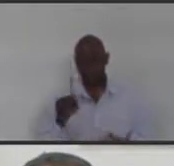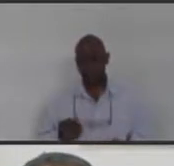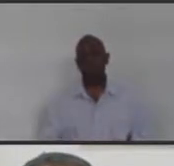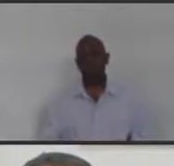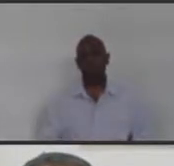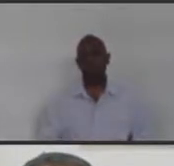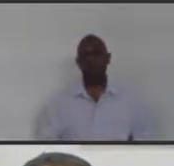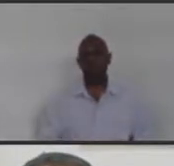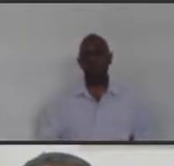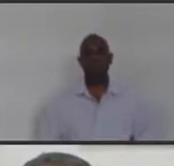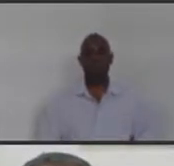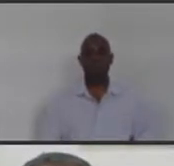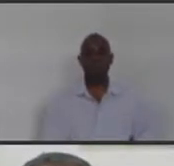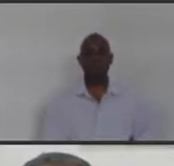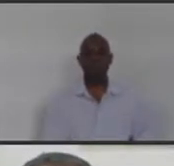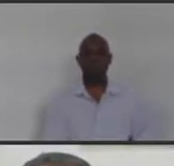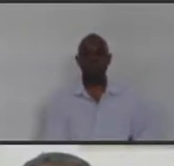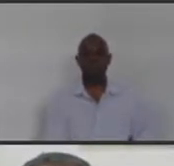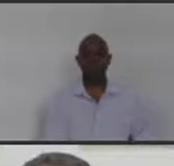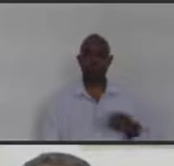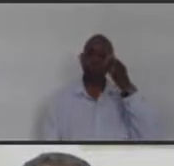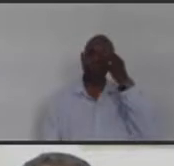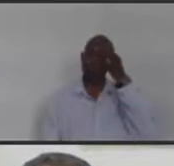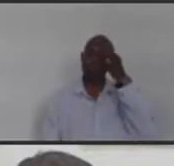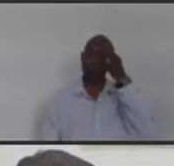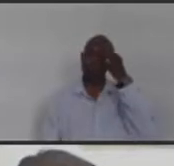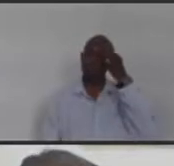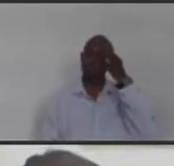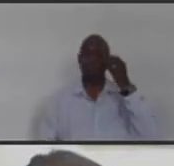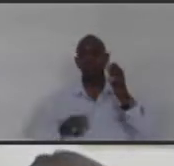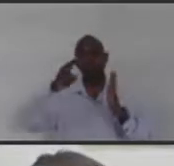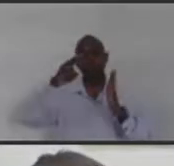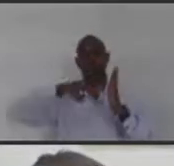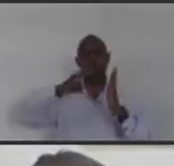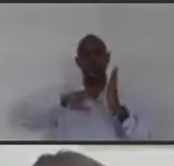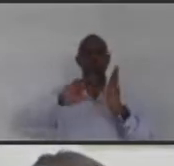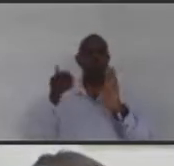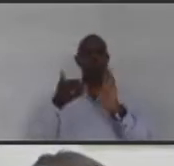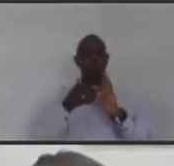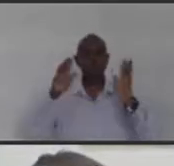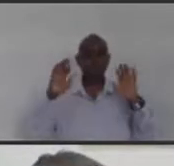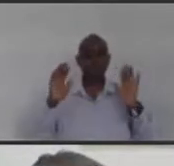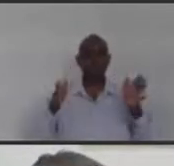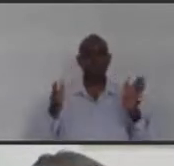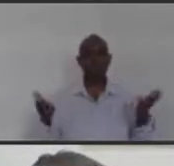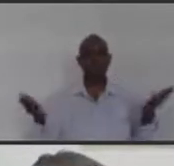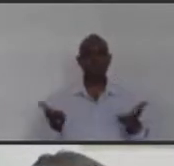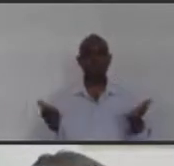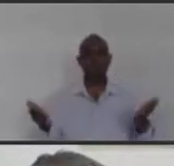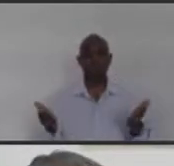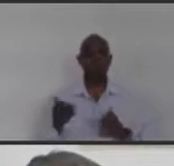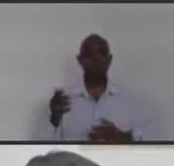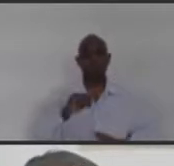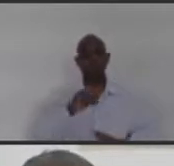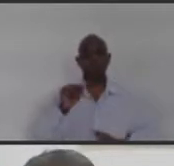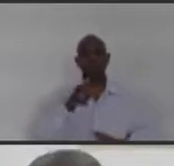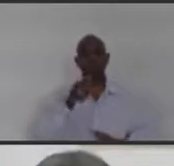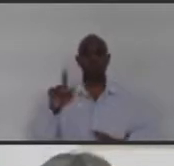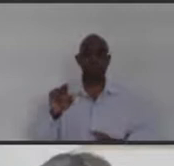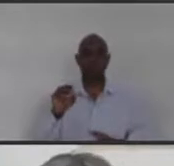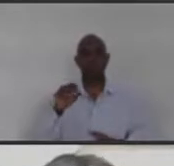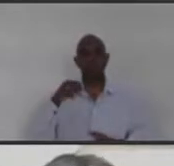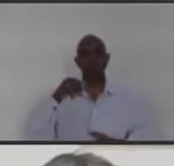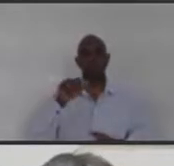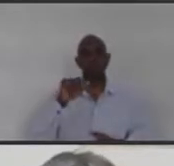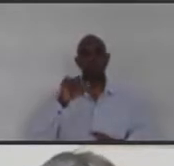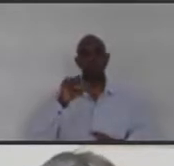Feita a leitura de todas as indicações apresentadas pelos senhores vereadores, solicito ao vereador João Maioral que submeta ao plenário